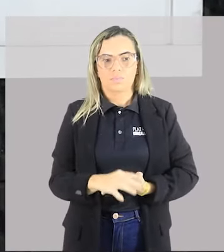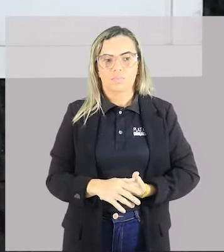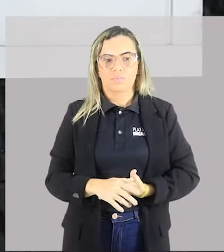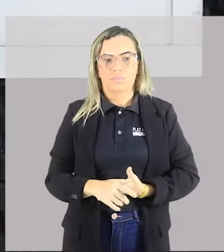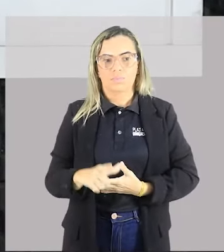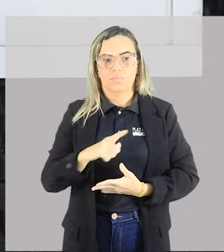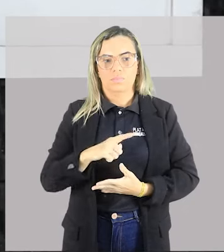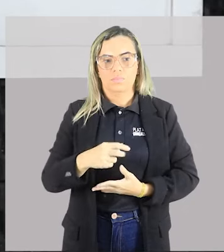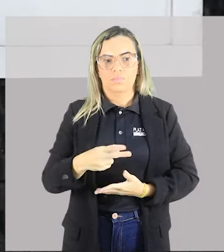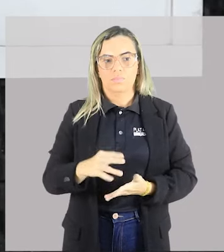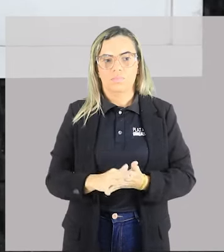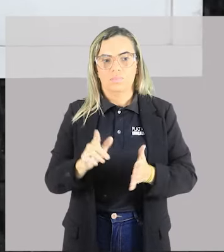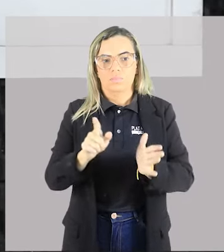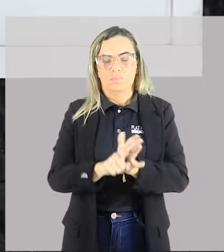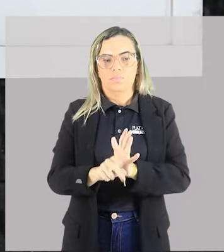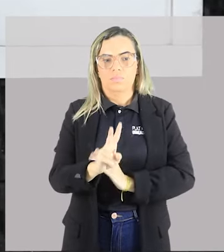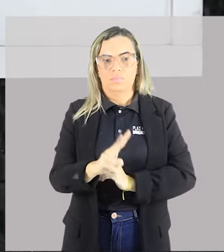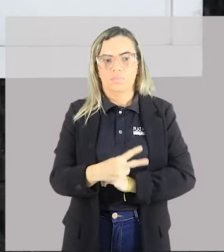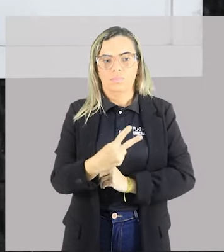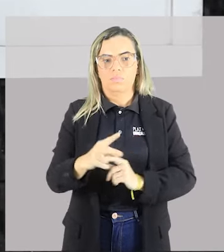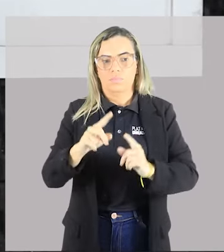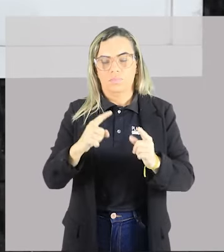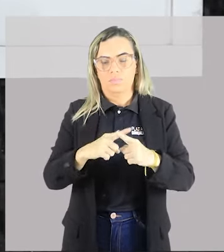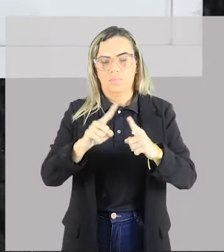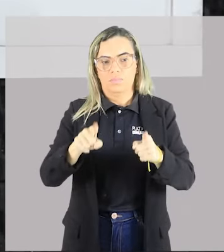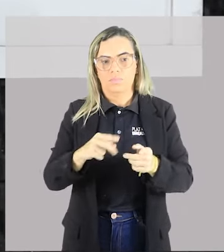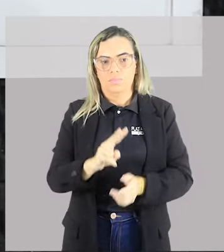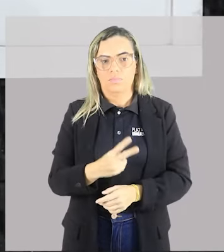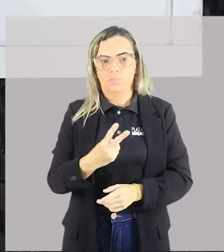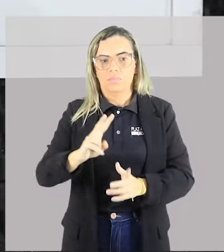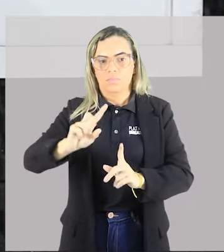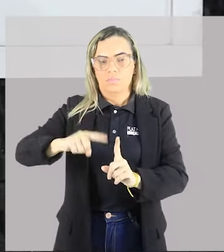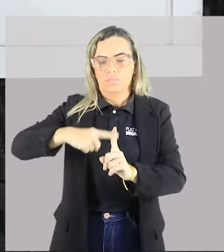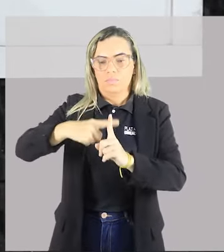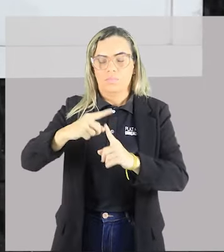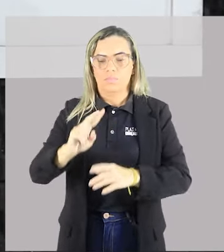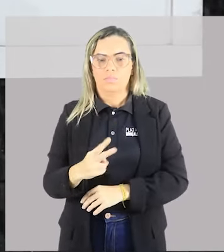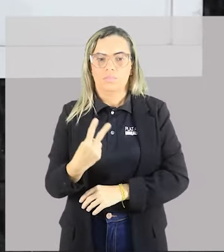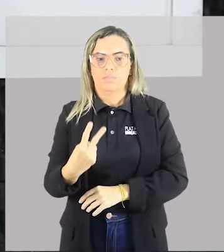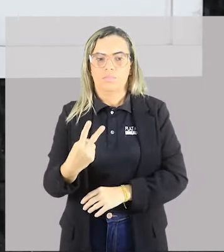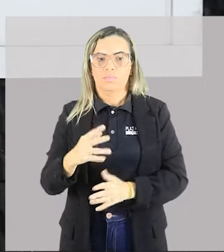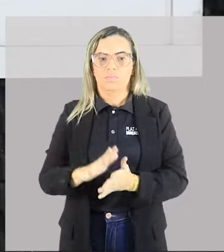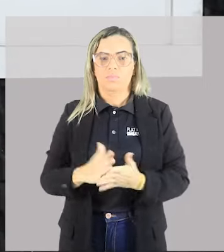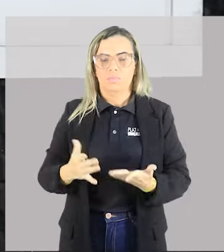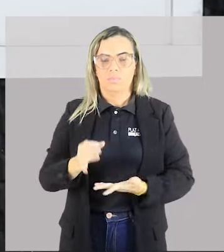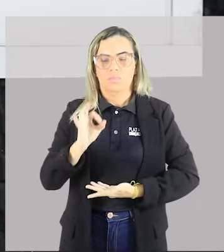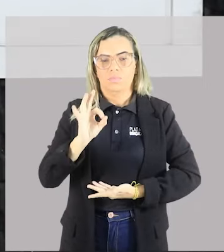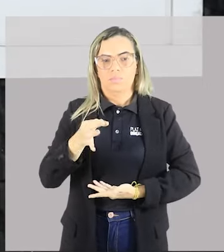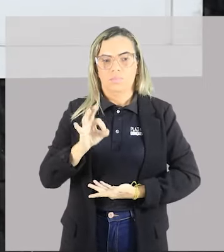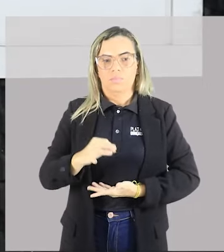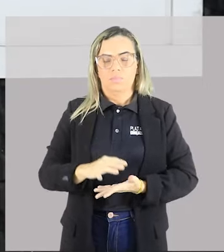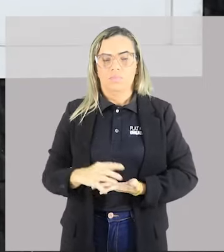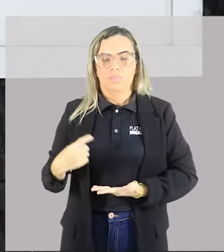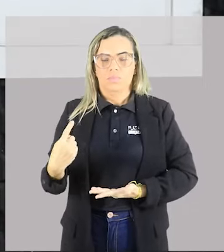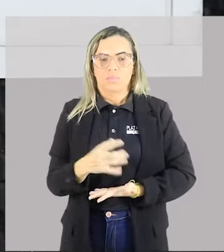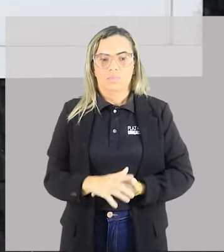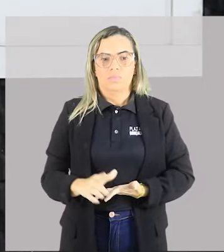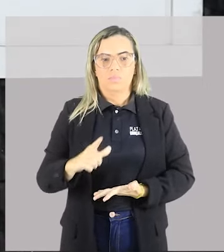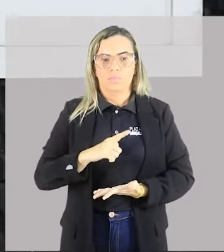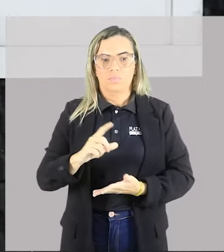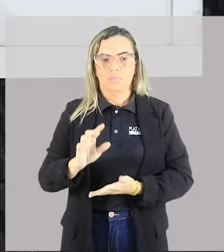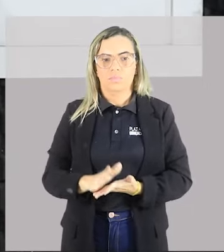-2 x 2 + 2 certo então nós temos que o f